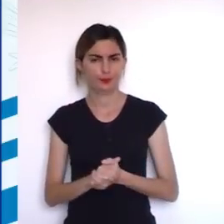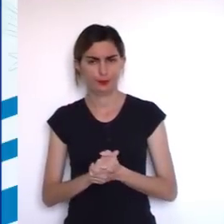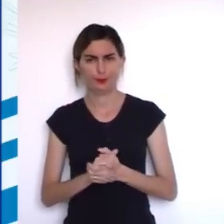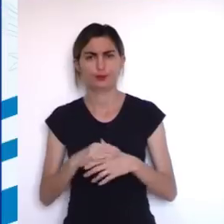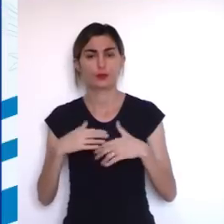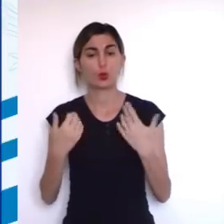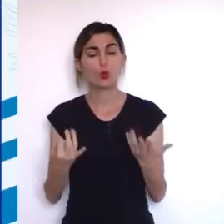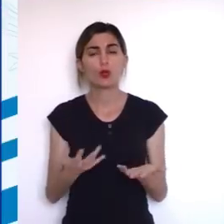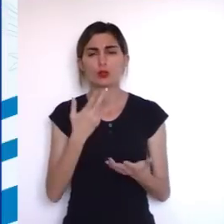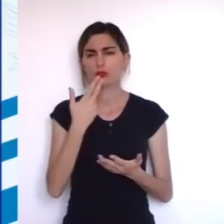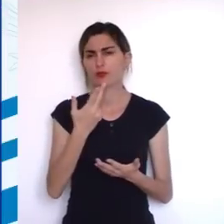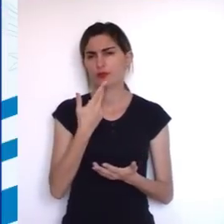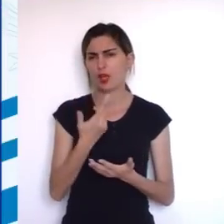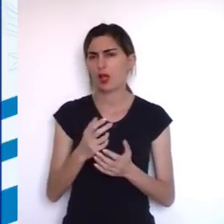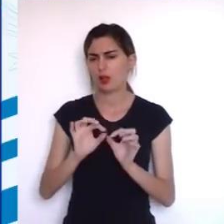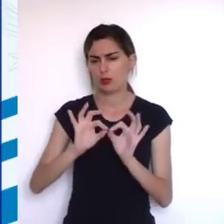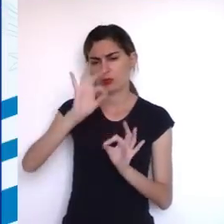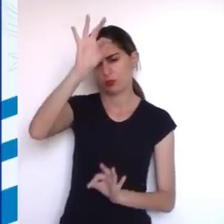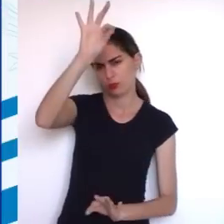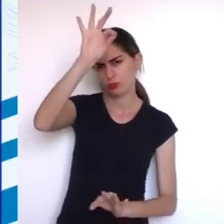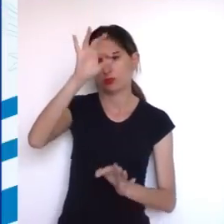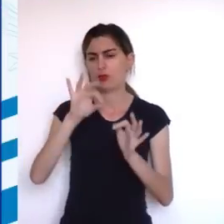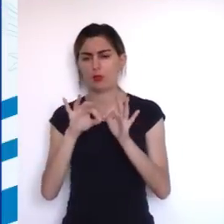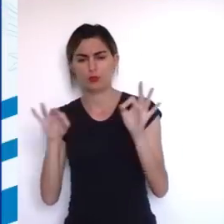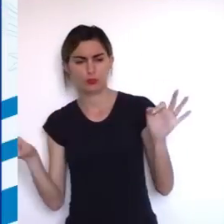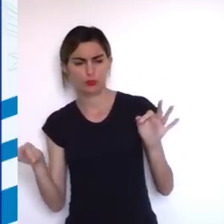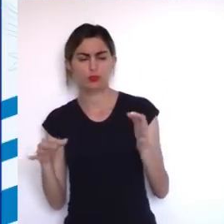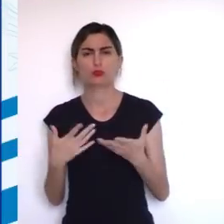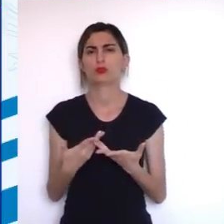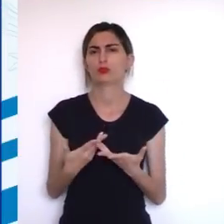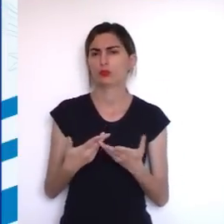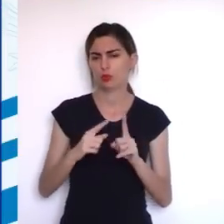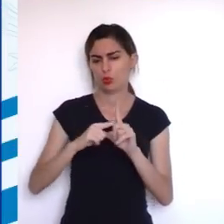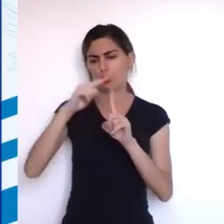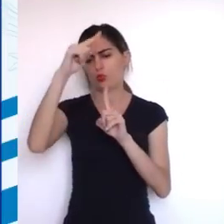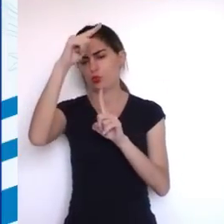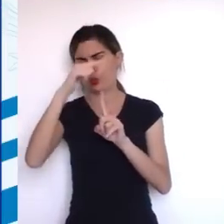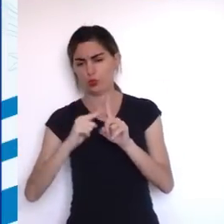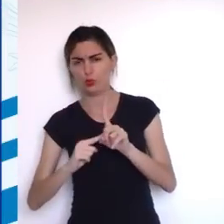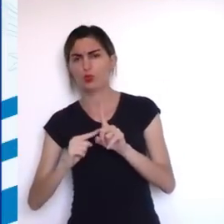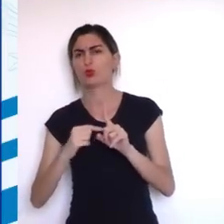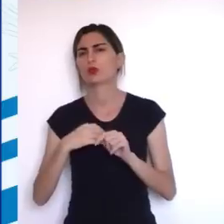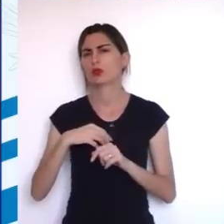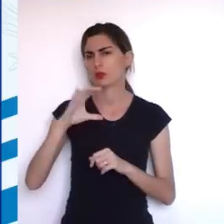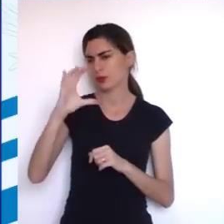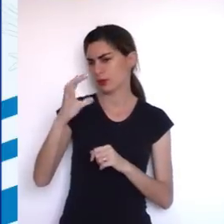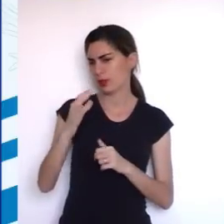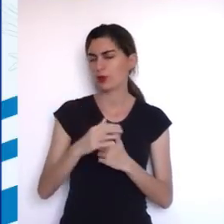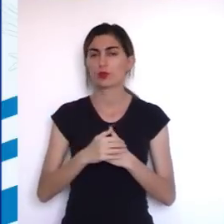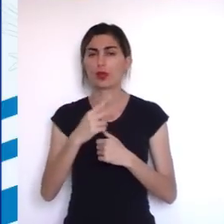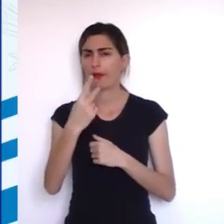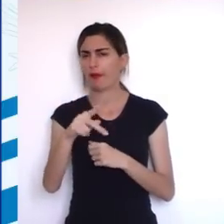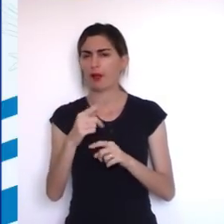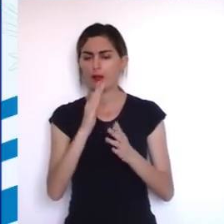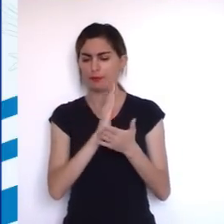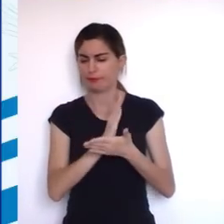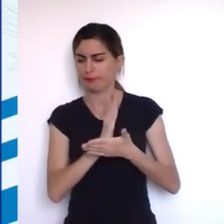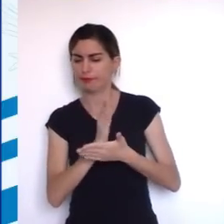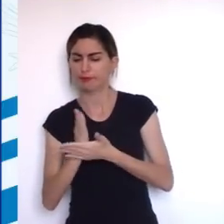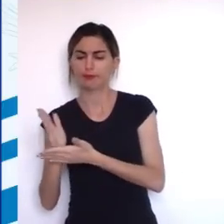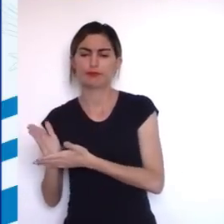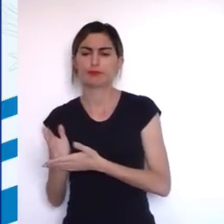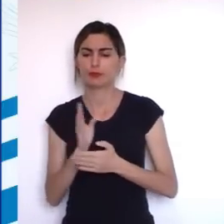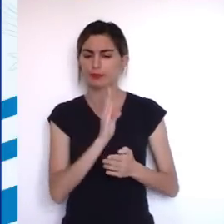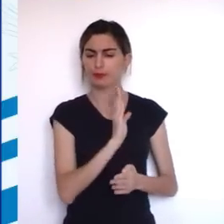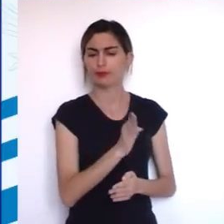letra K. Quando se fala de escala termométrica, né, e se vai falar da escala Celsius, ela vai ser